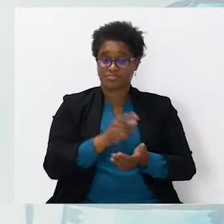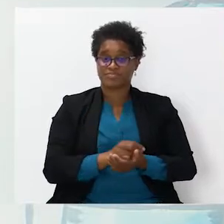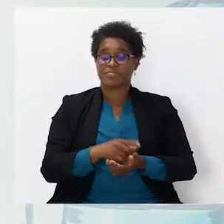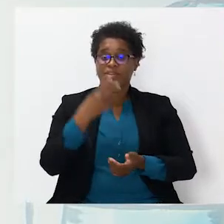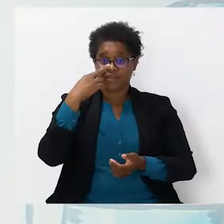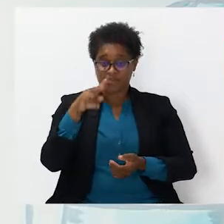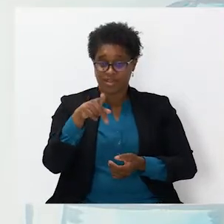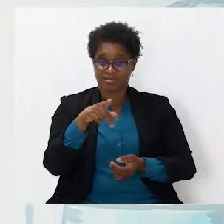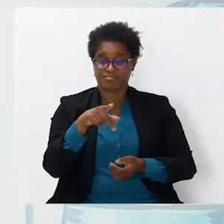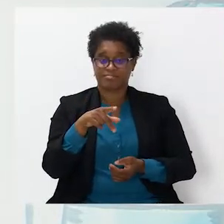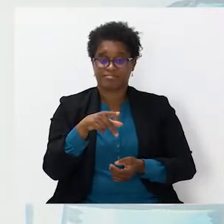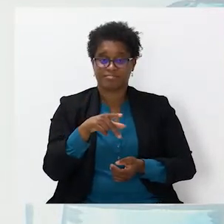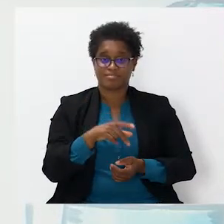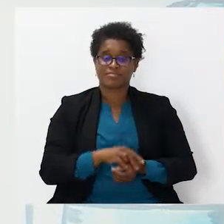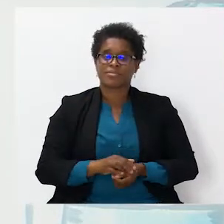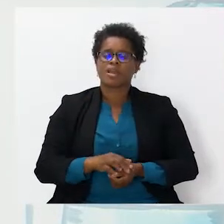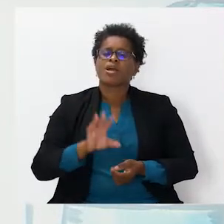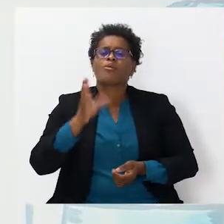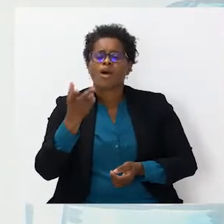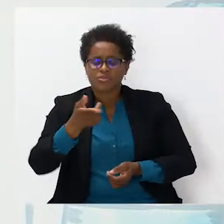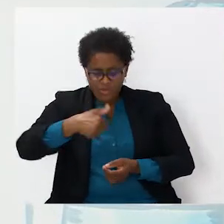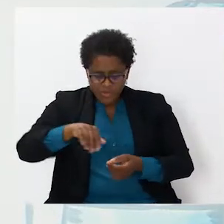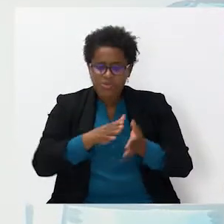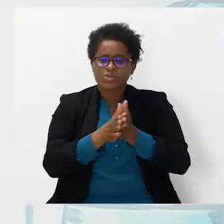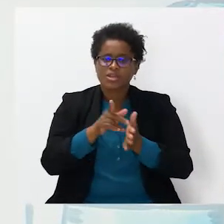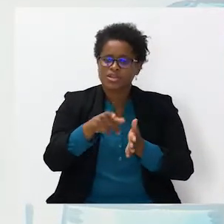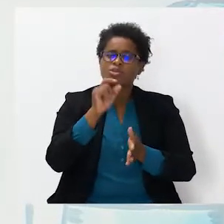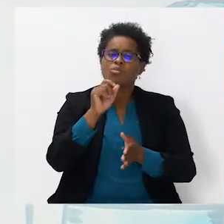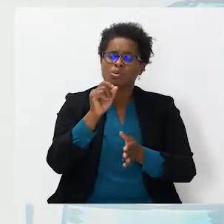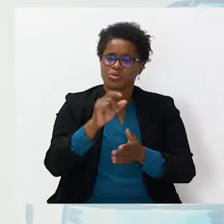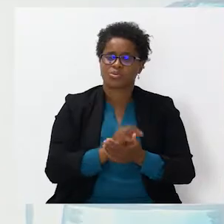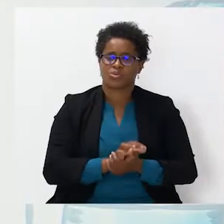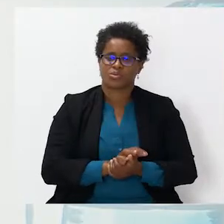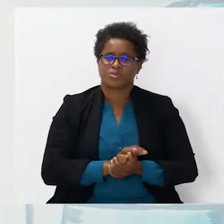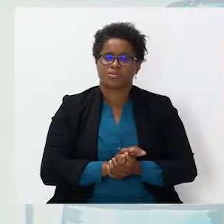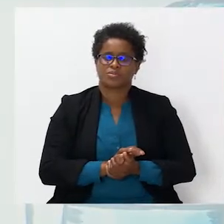Podem observar. Quando é que nós usamos este sinal de pontuação?